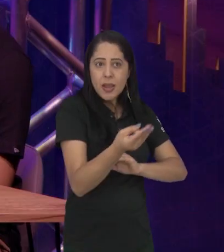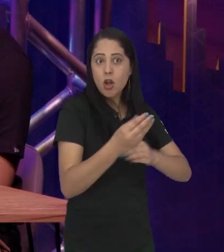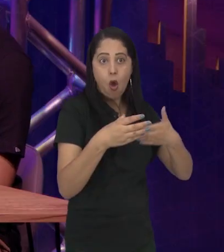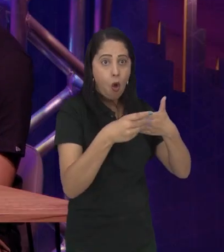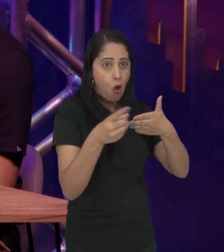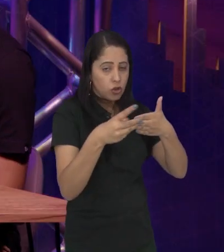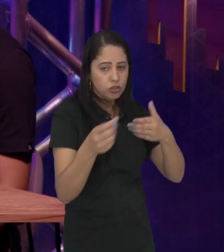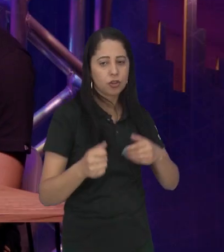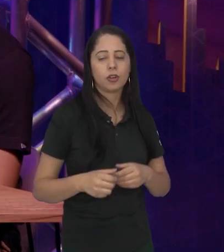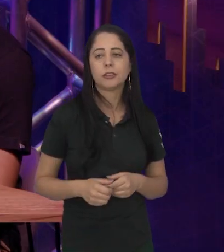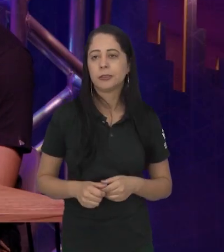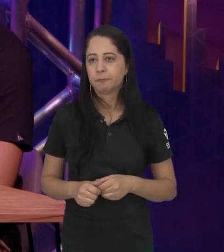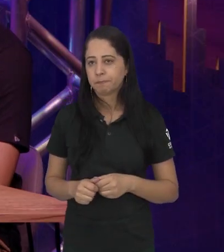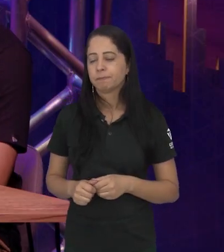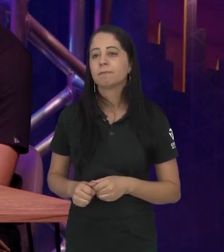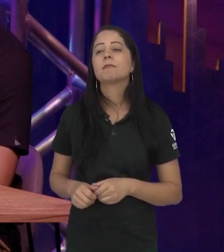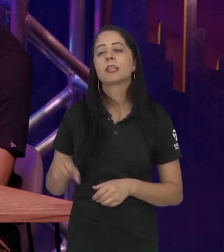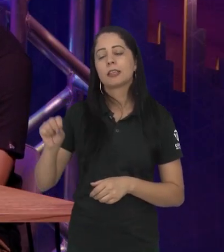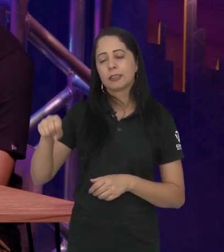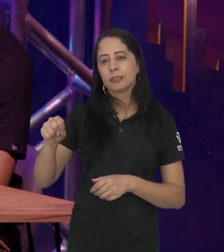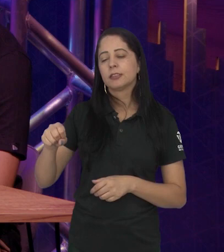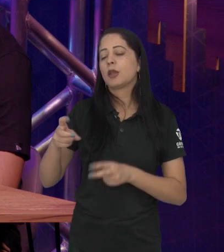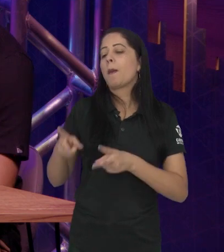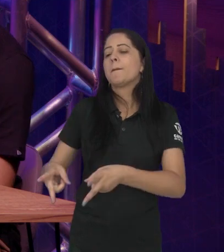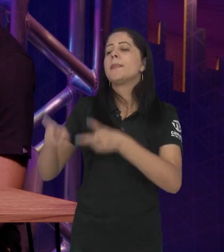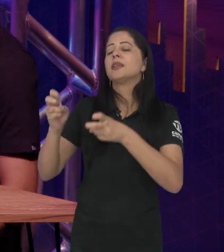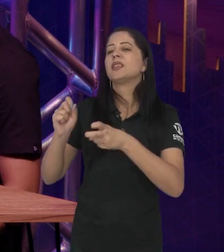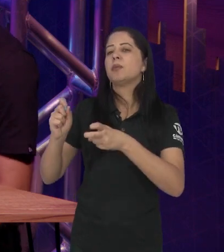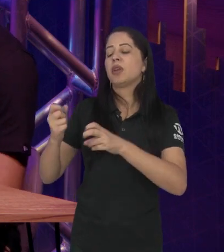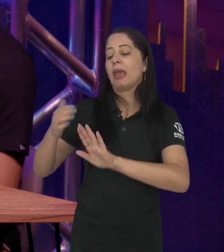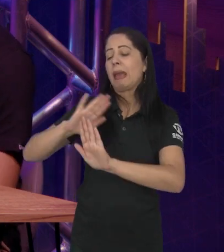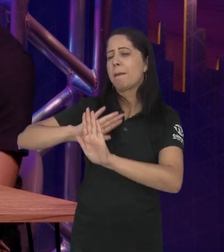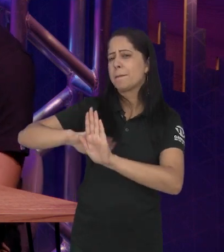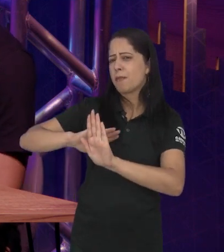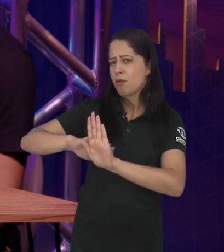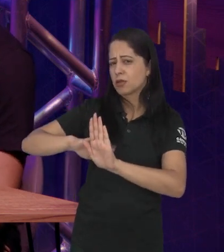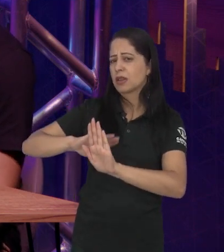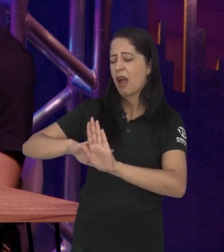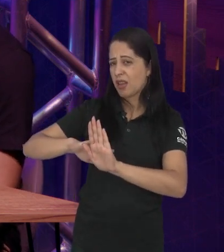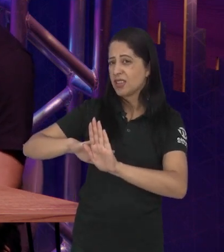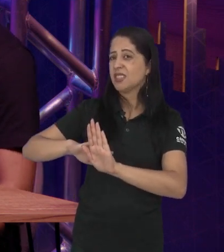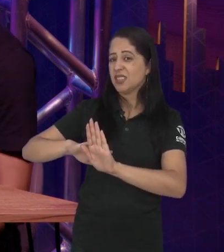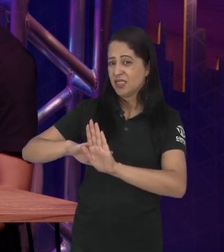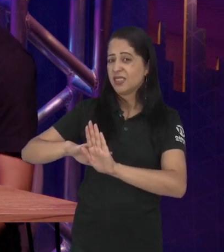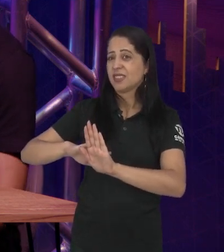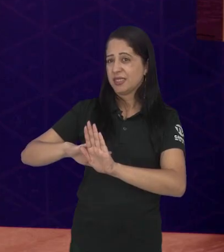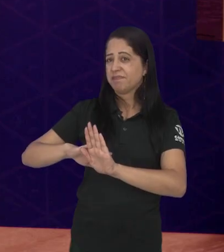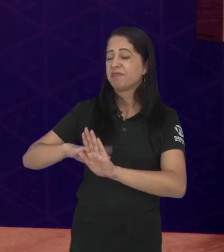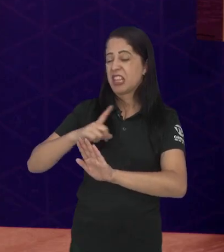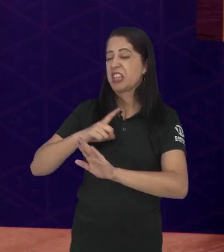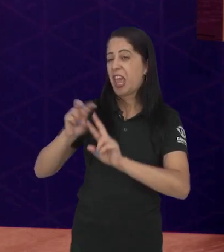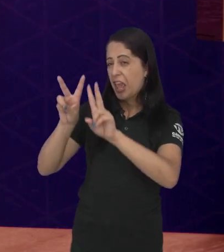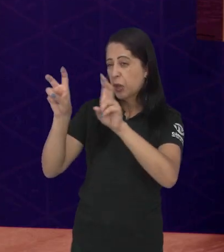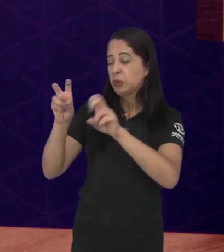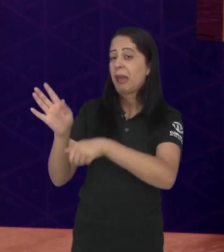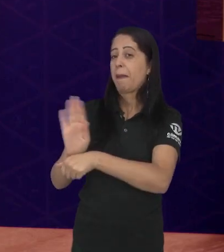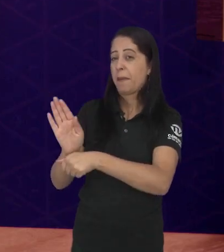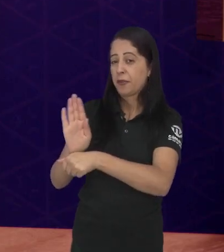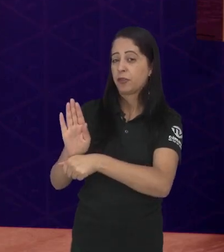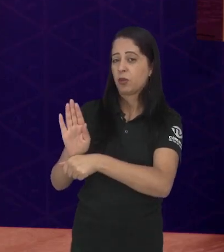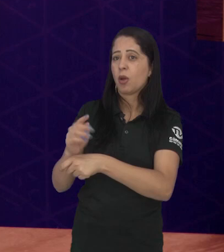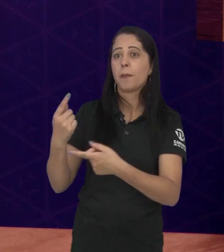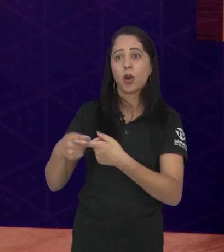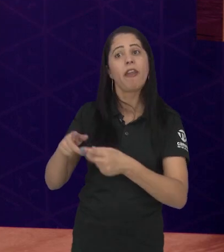acho que esses bastidores de Hollywood, eles inclusive são temas de muitos filmes de Hollywood.